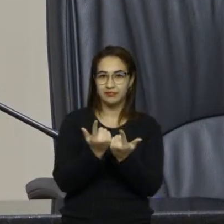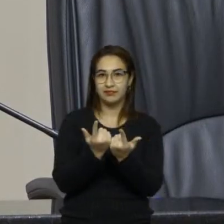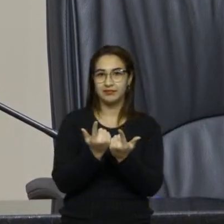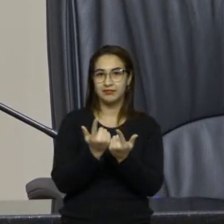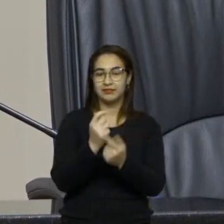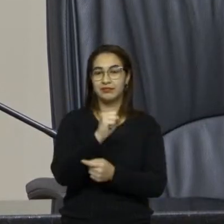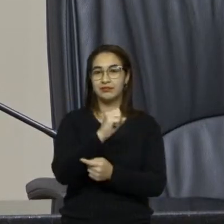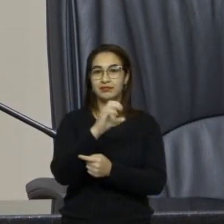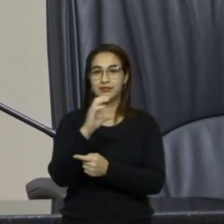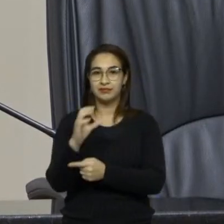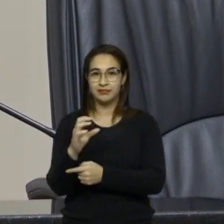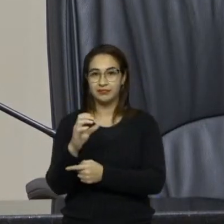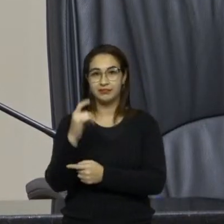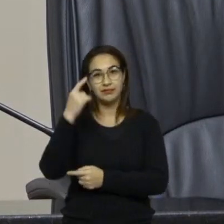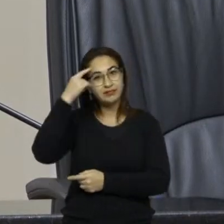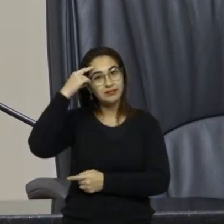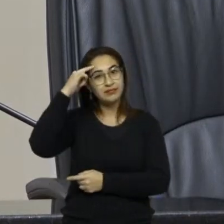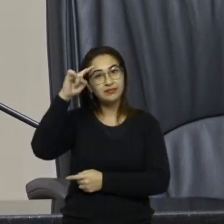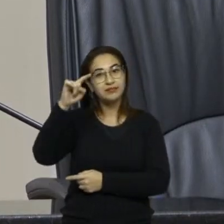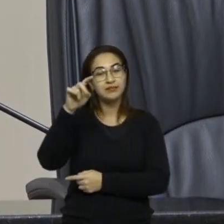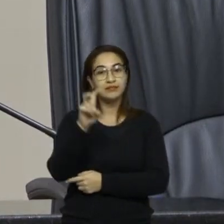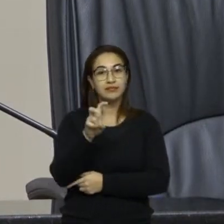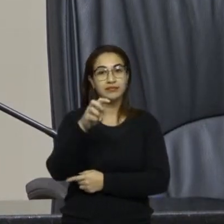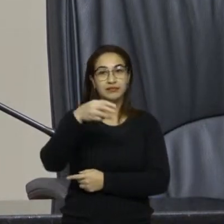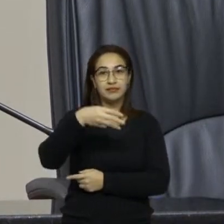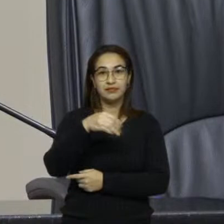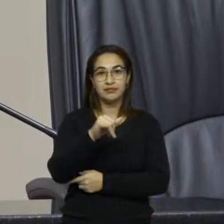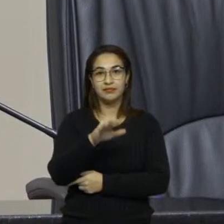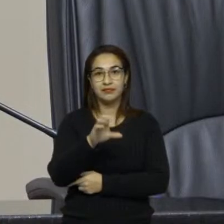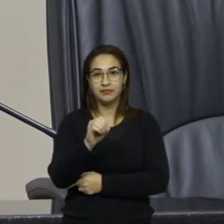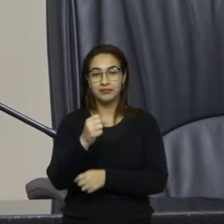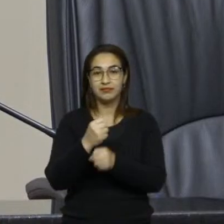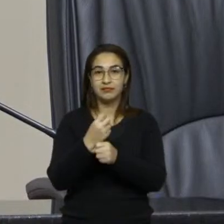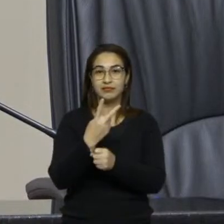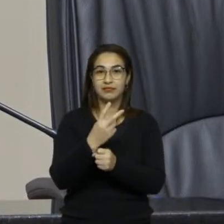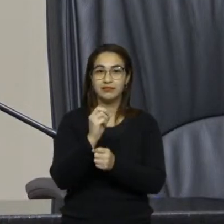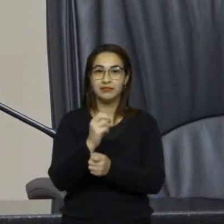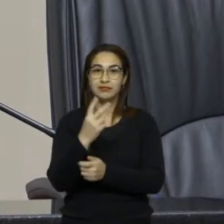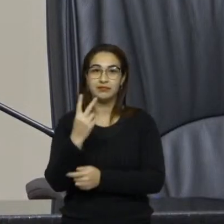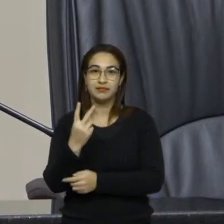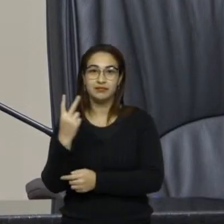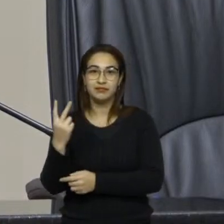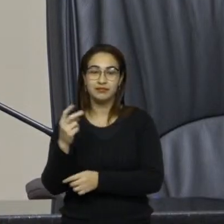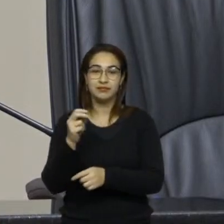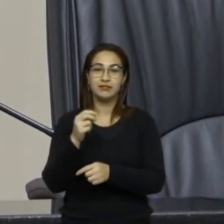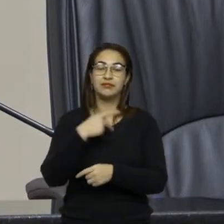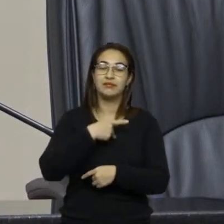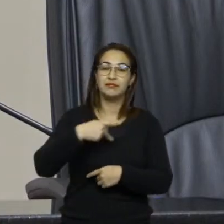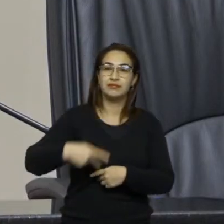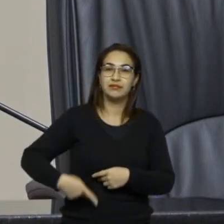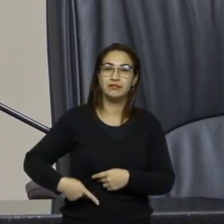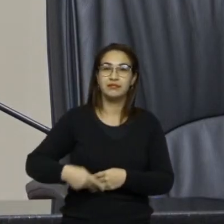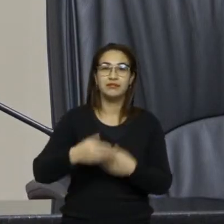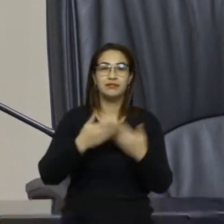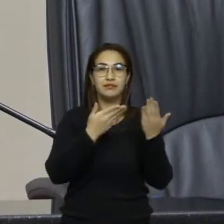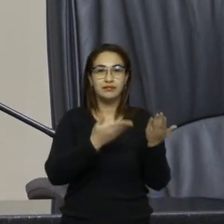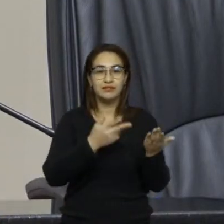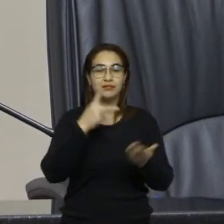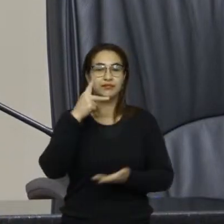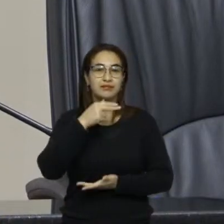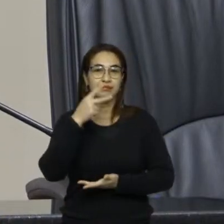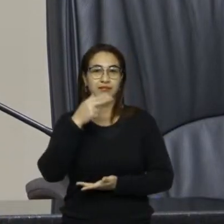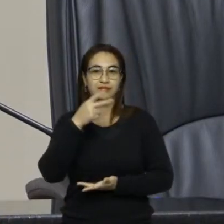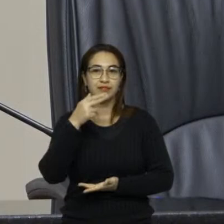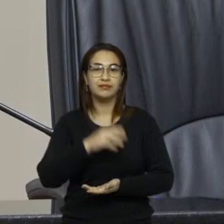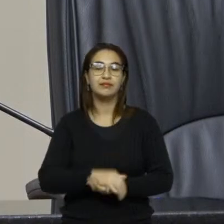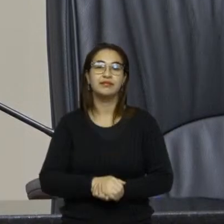Catarina, realizada em 5 de maio de 2022, sob a presidência deputado Kennedy Nunes